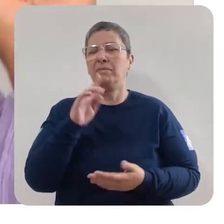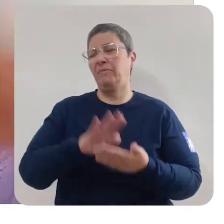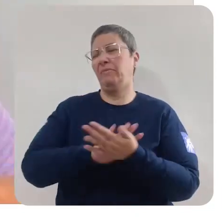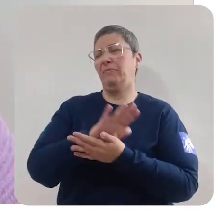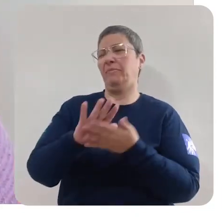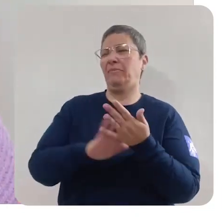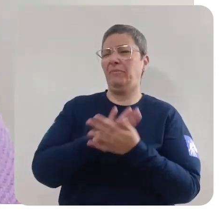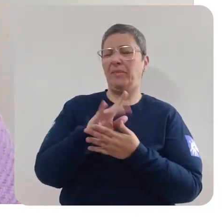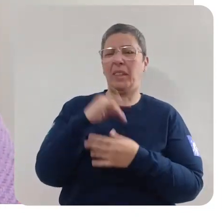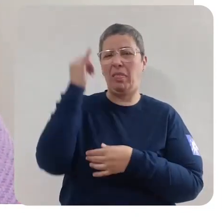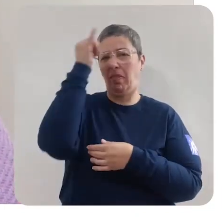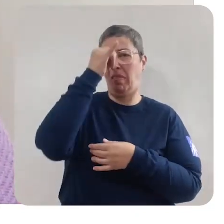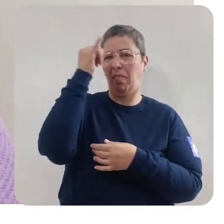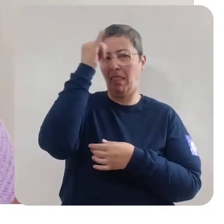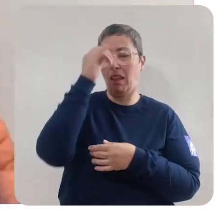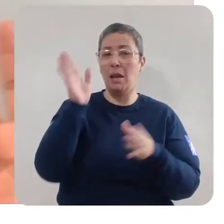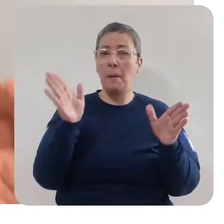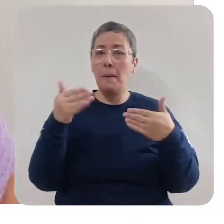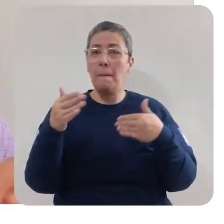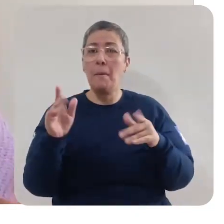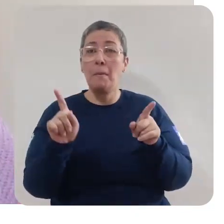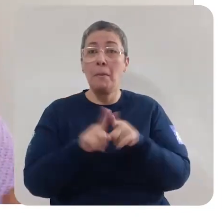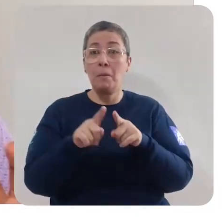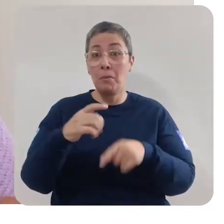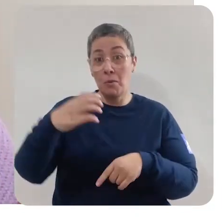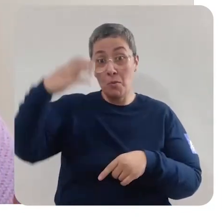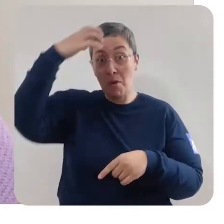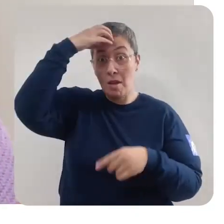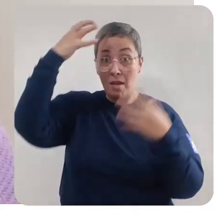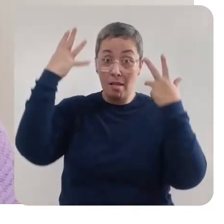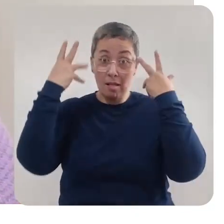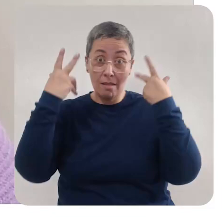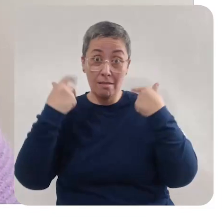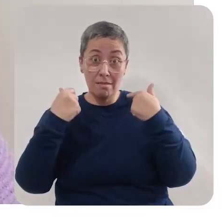Viu nada, seu bobão, a caixa é do rei leão.